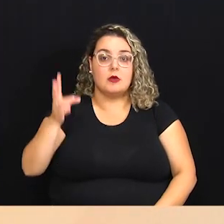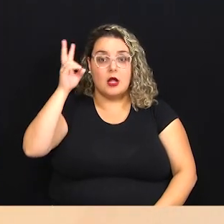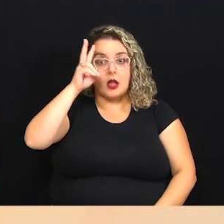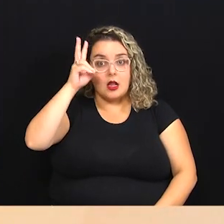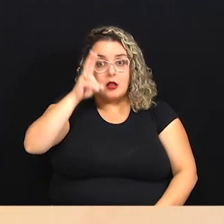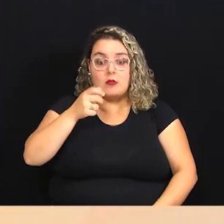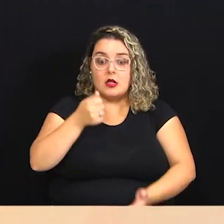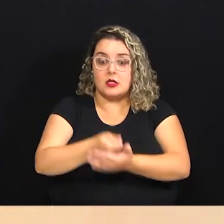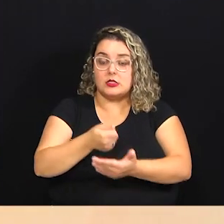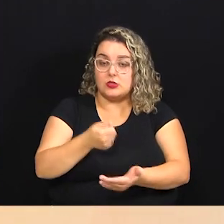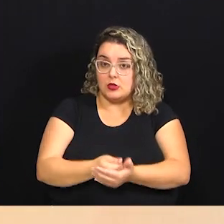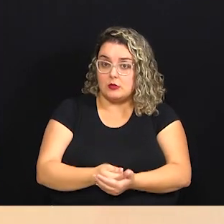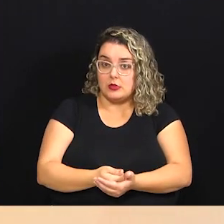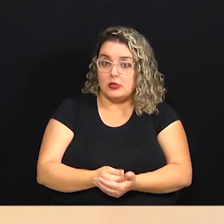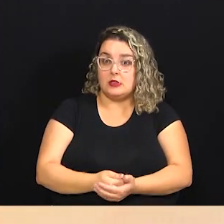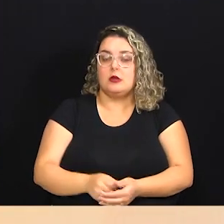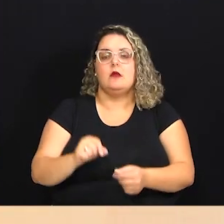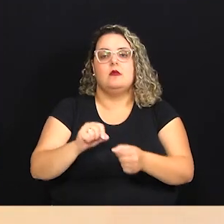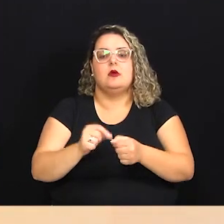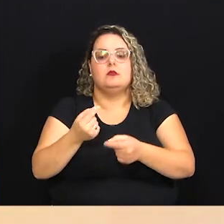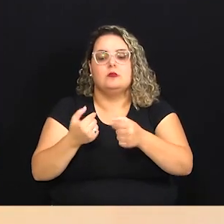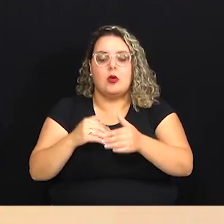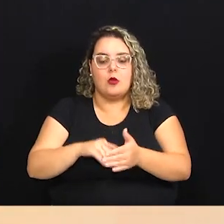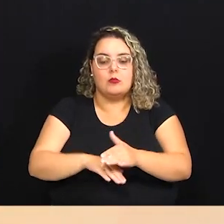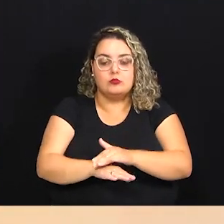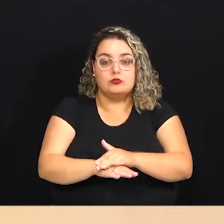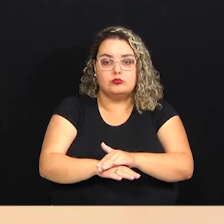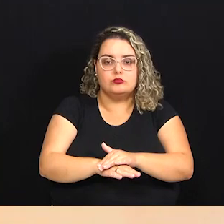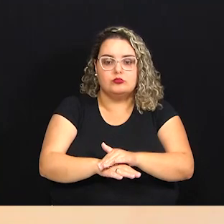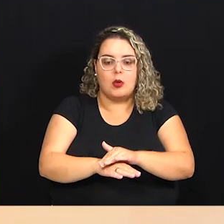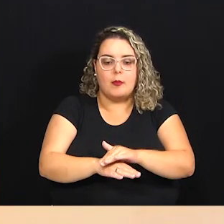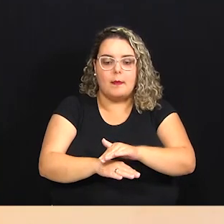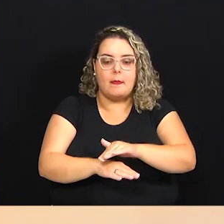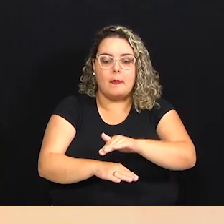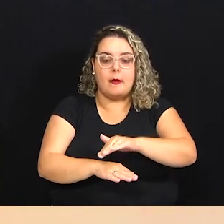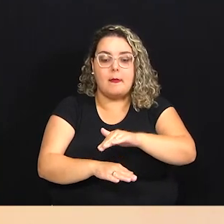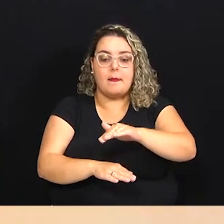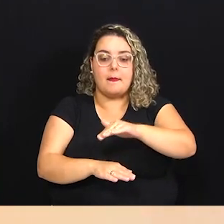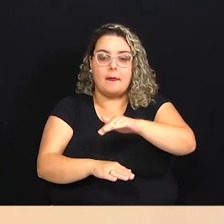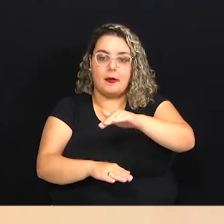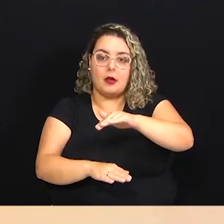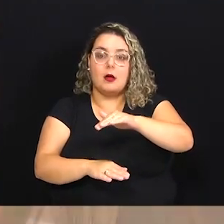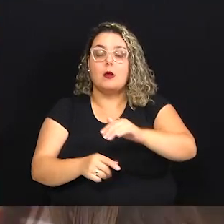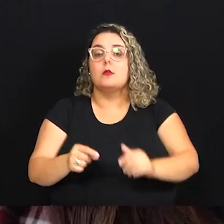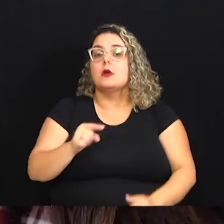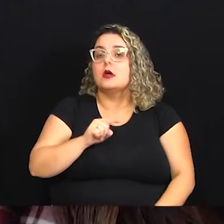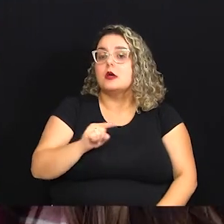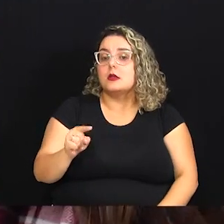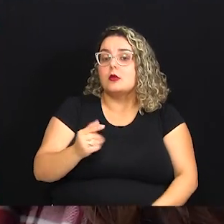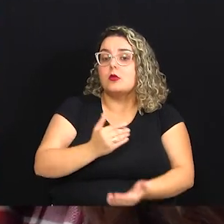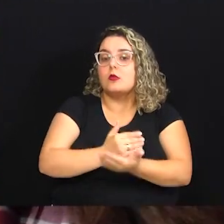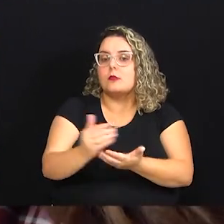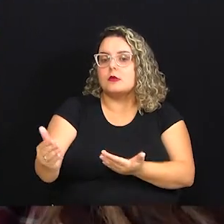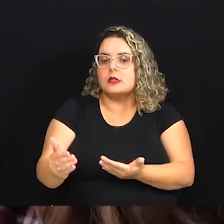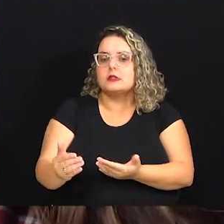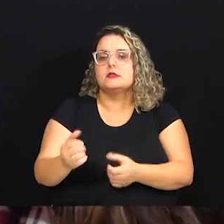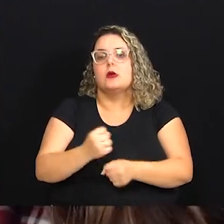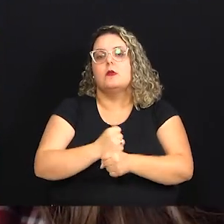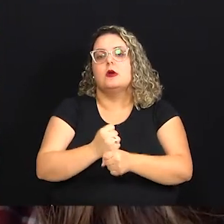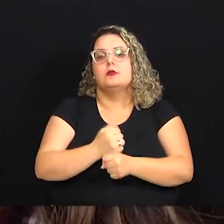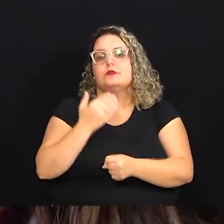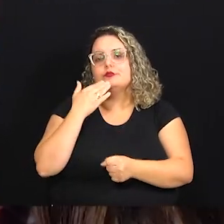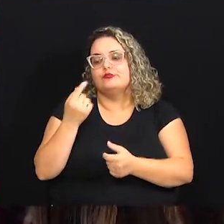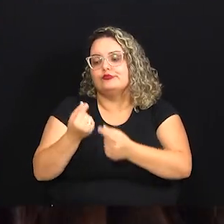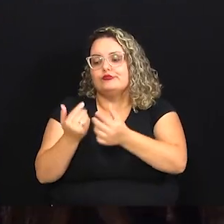poder lembrar dessas obrigações. Então faz uma reserva para não ter que começar o ano fazendo captação de recurso em banco,